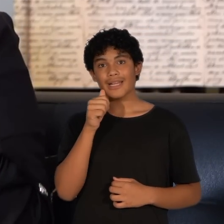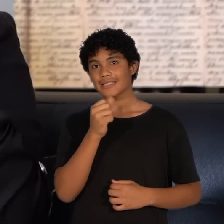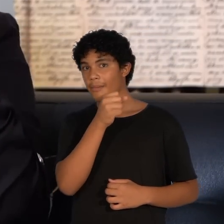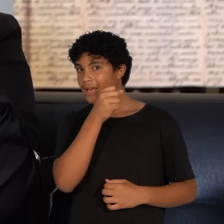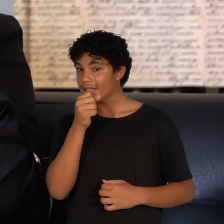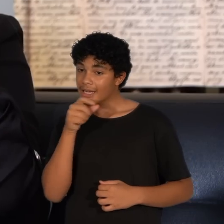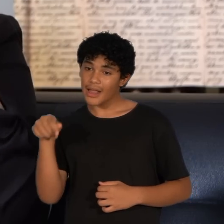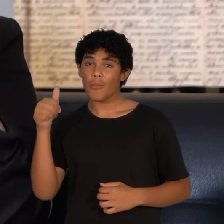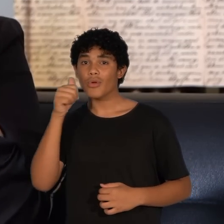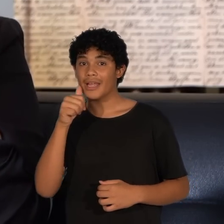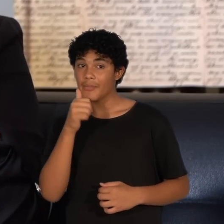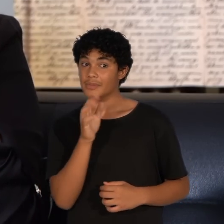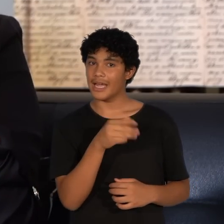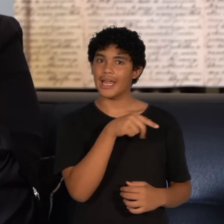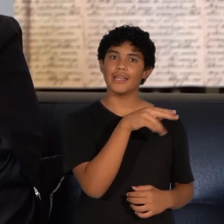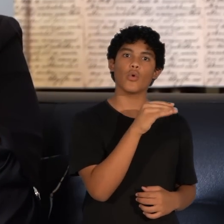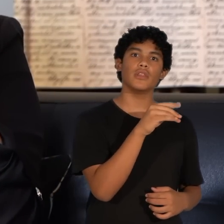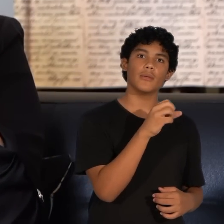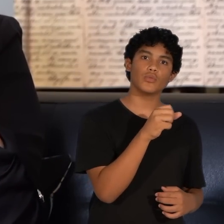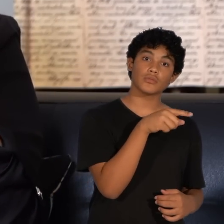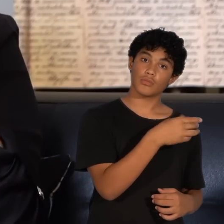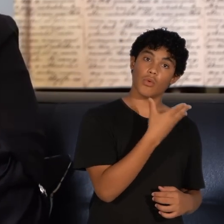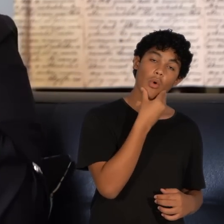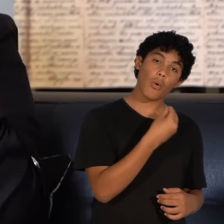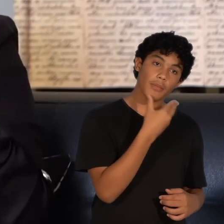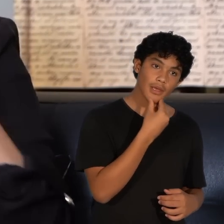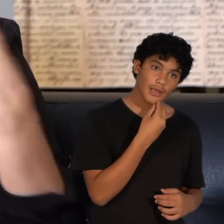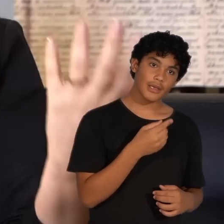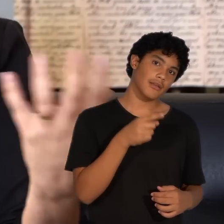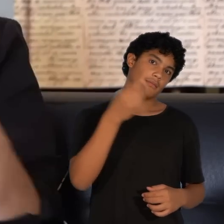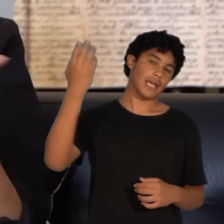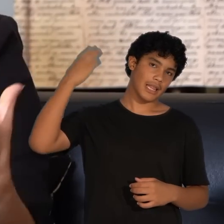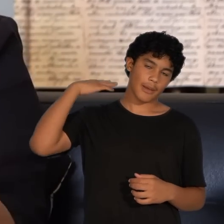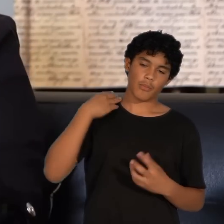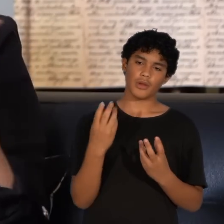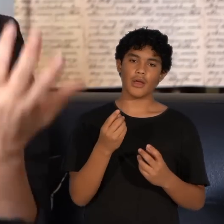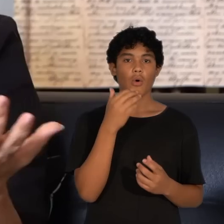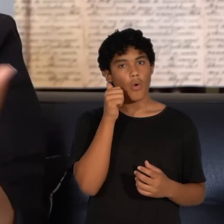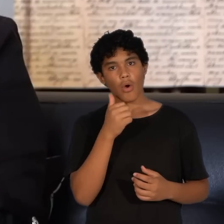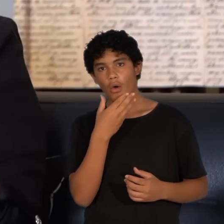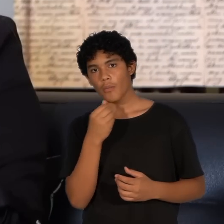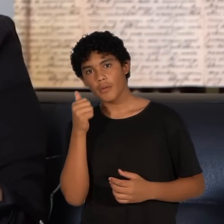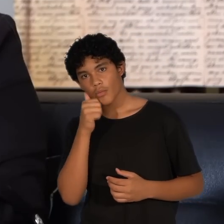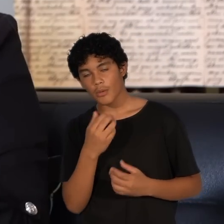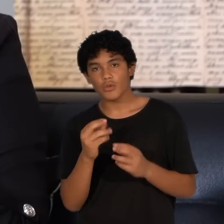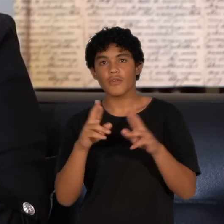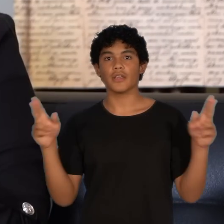vamos lá. Samaritana é uma mulher. O Nicodemos, homem, que socialmente naquela época era bem